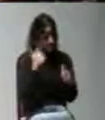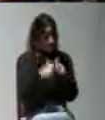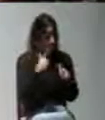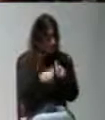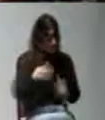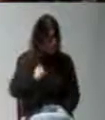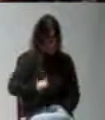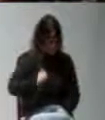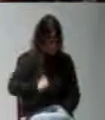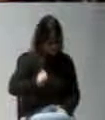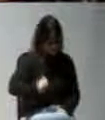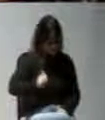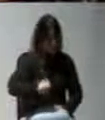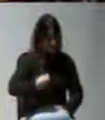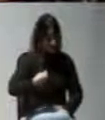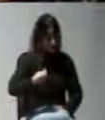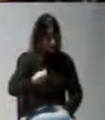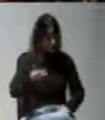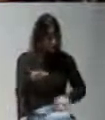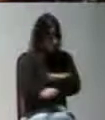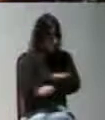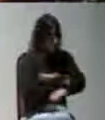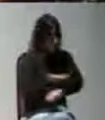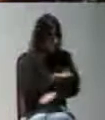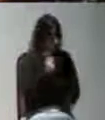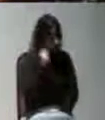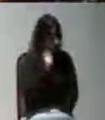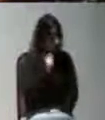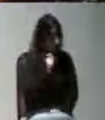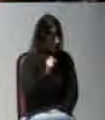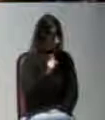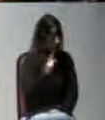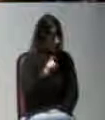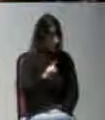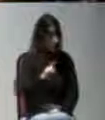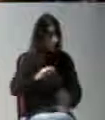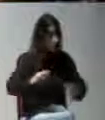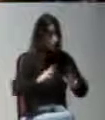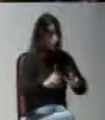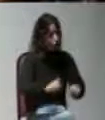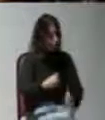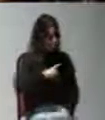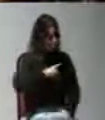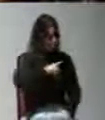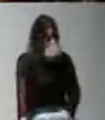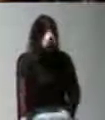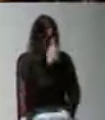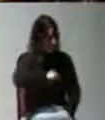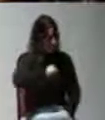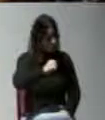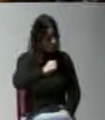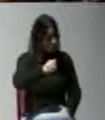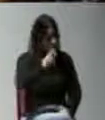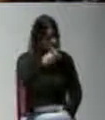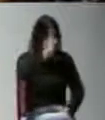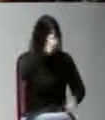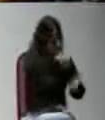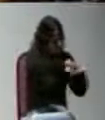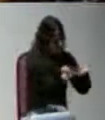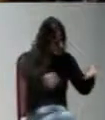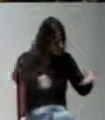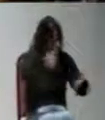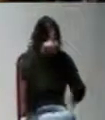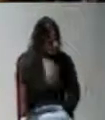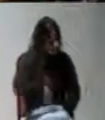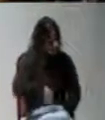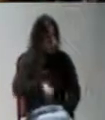política contemporânea, diz Butler, é que nem todo mundo conta como sujeito. O multiculturalismo tende a pressupor